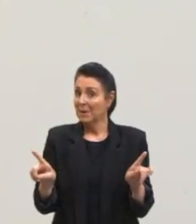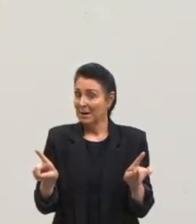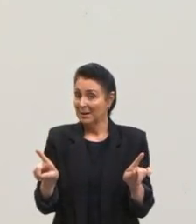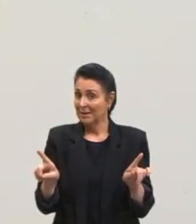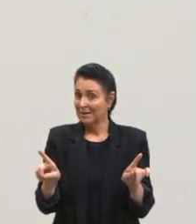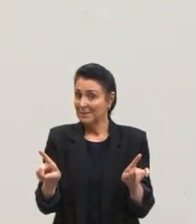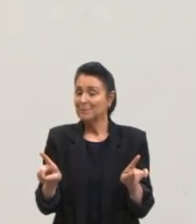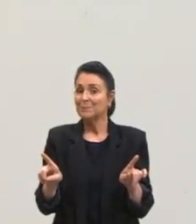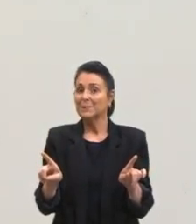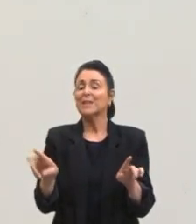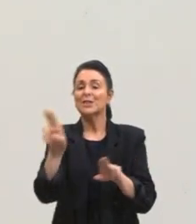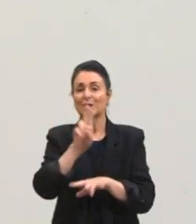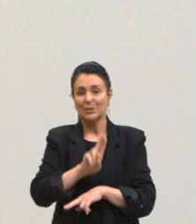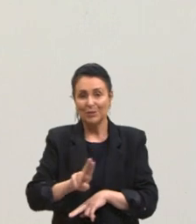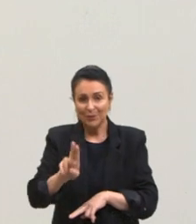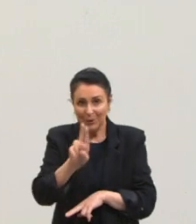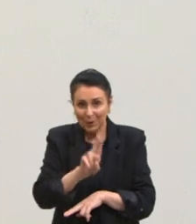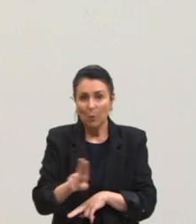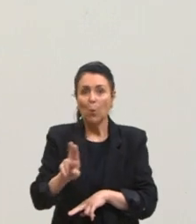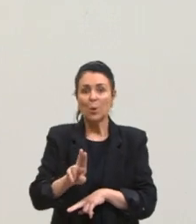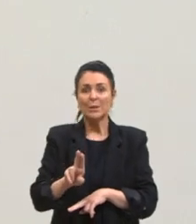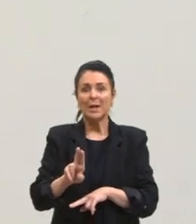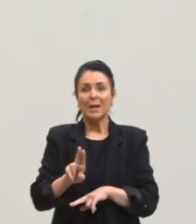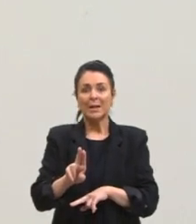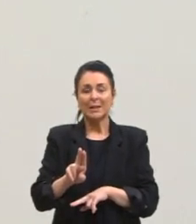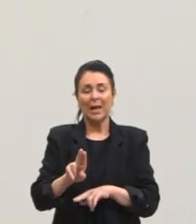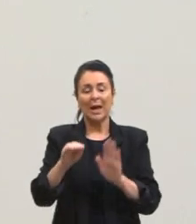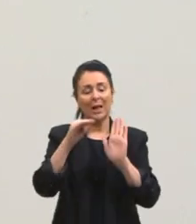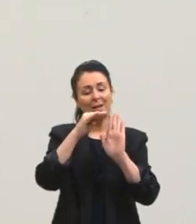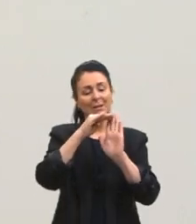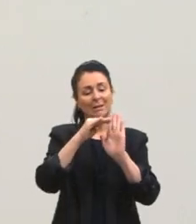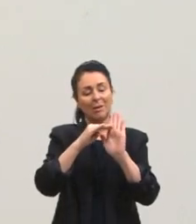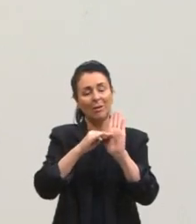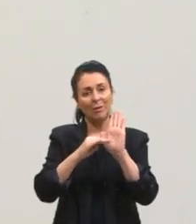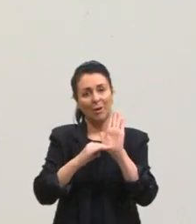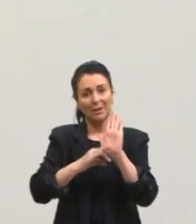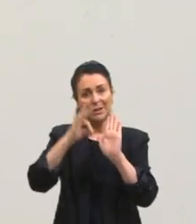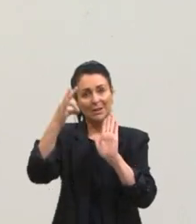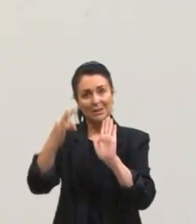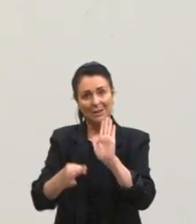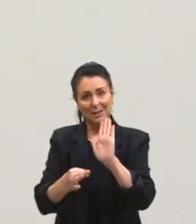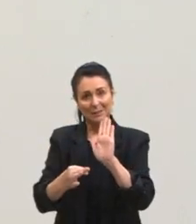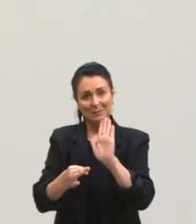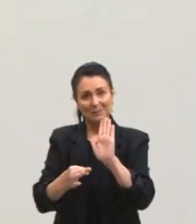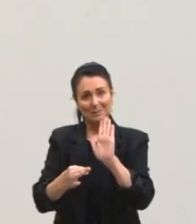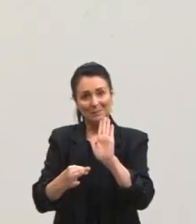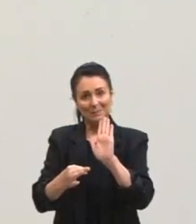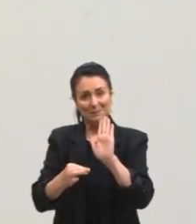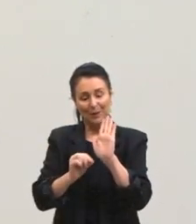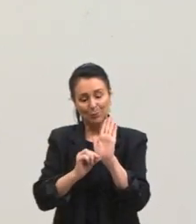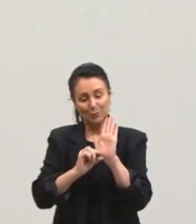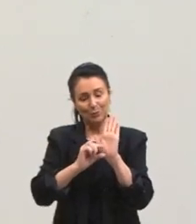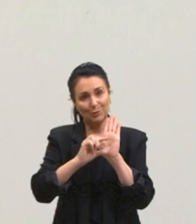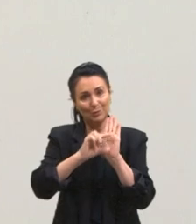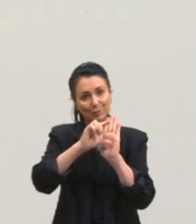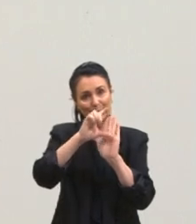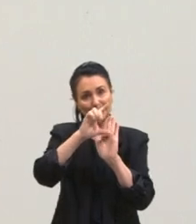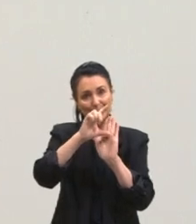é a gente colocar isso em ordem, ok? Ver se não esqueci de nenhum aqui, 6, 4, 3, 2, 1, fechou. Então